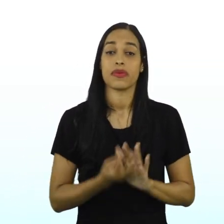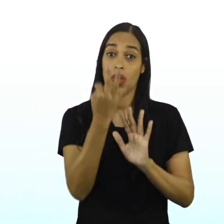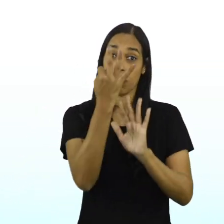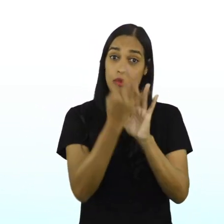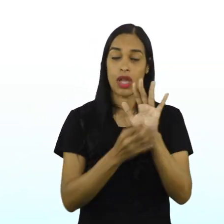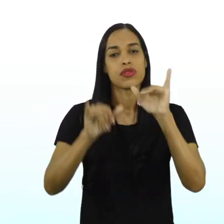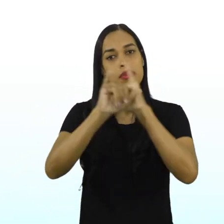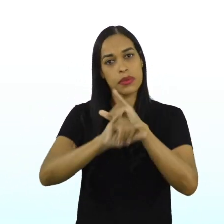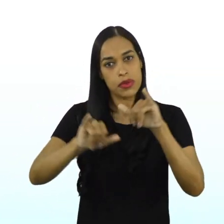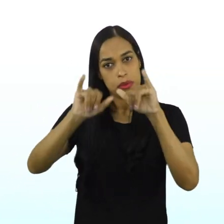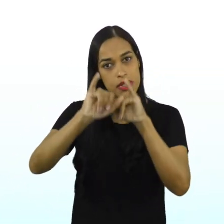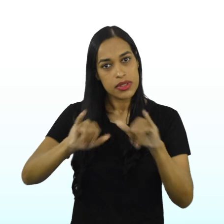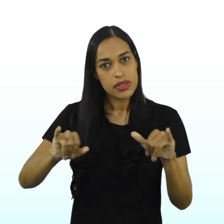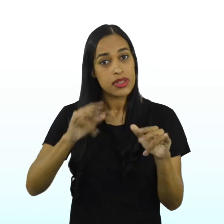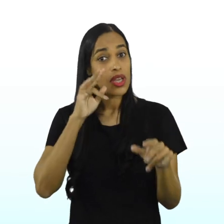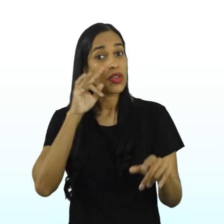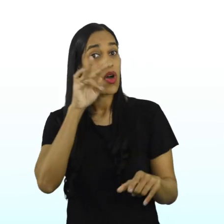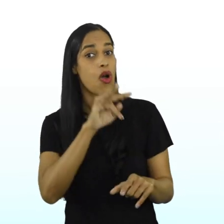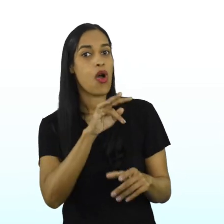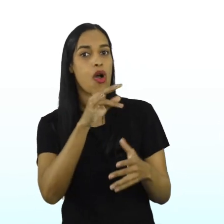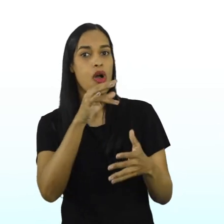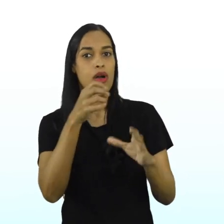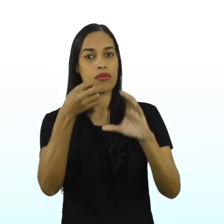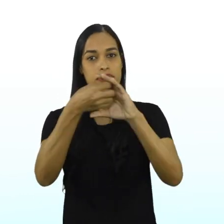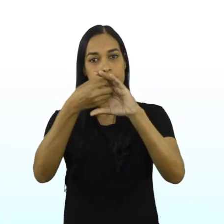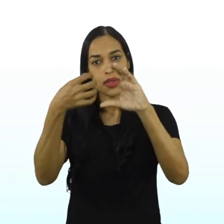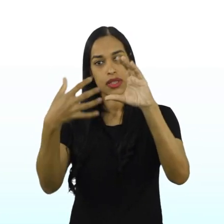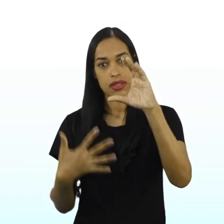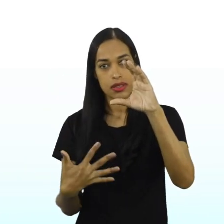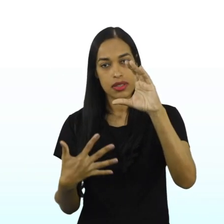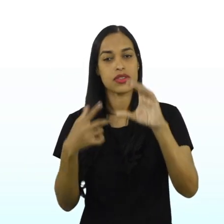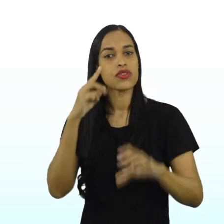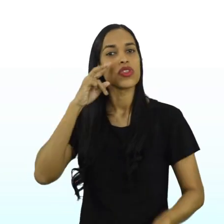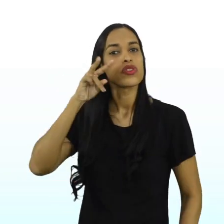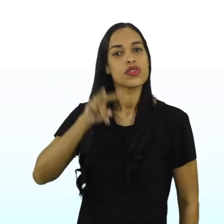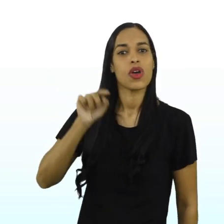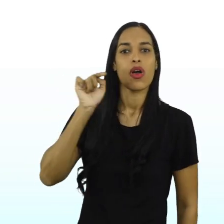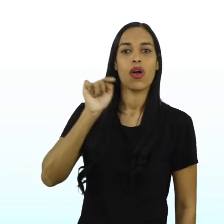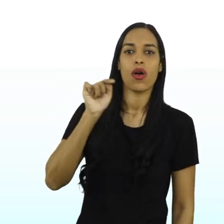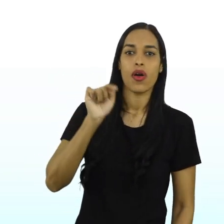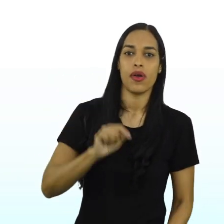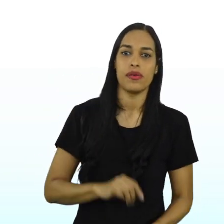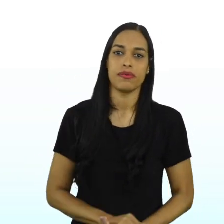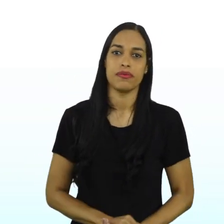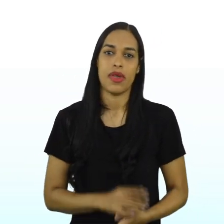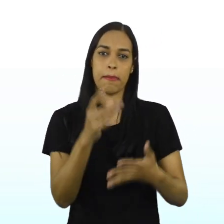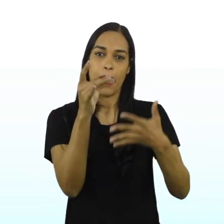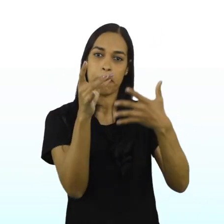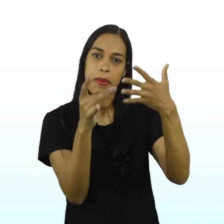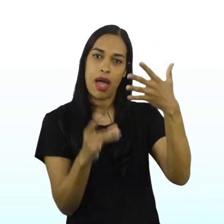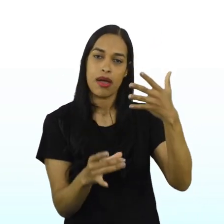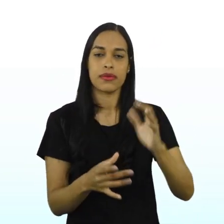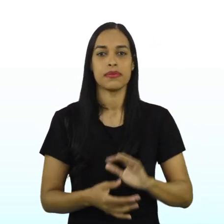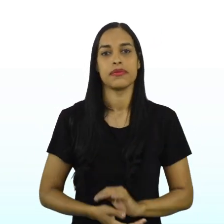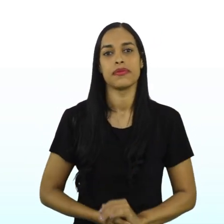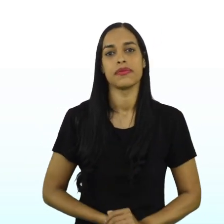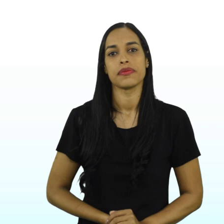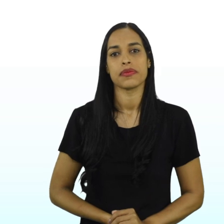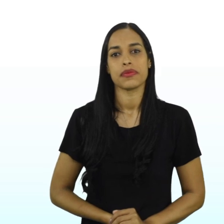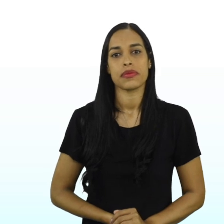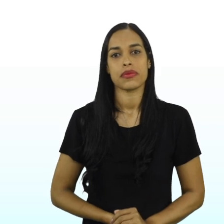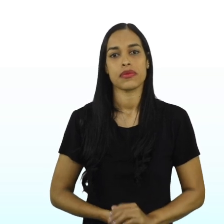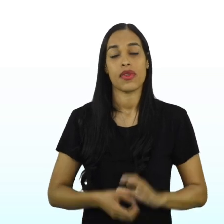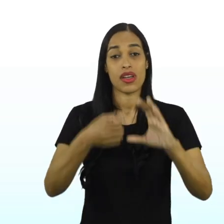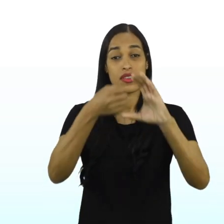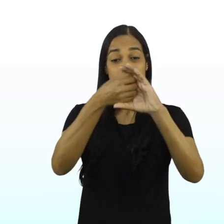texto publicitário. E dá uma olhada nas características aí. Olha lá as características.